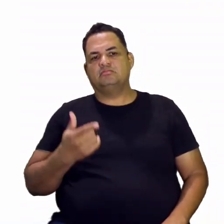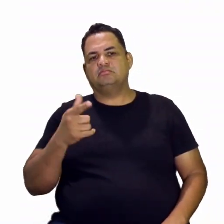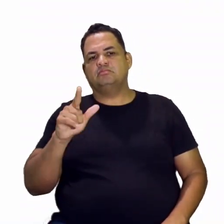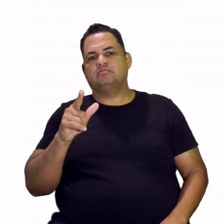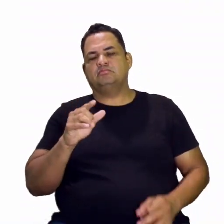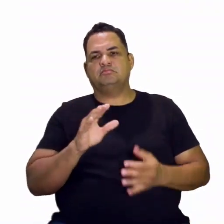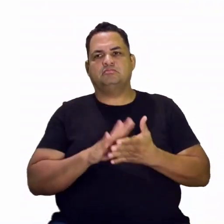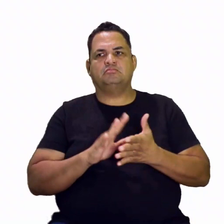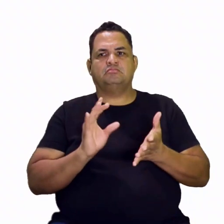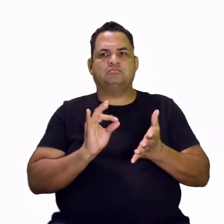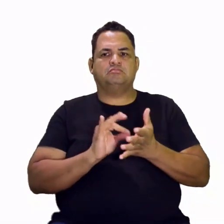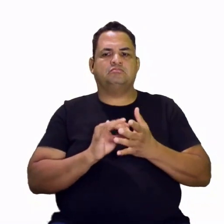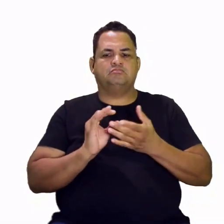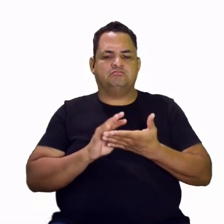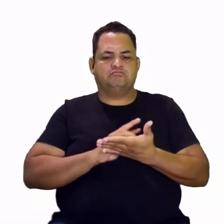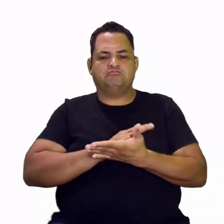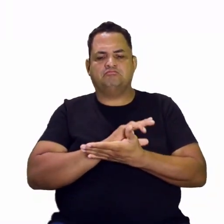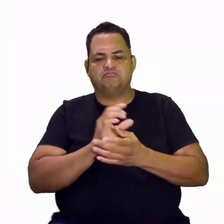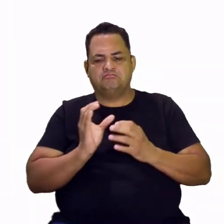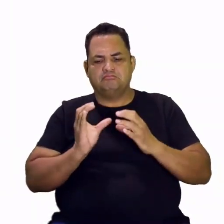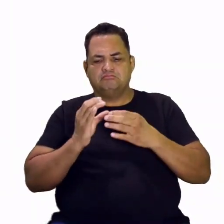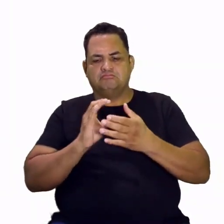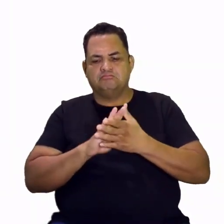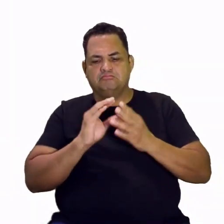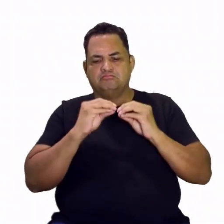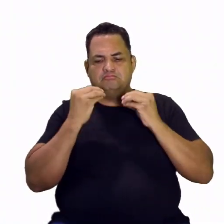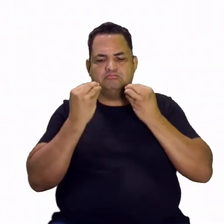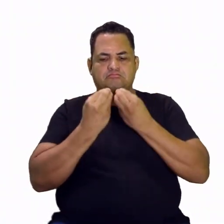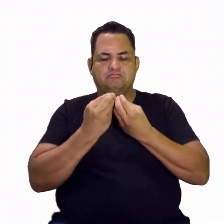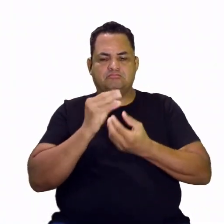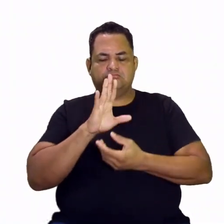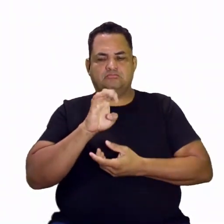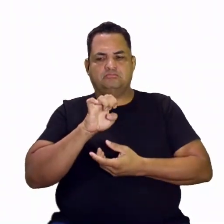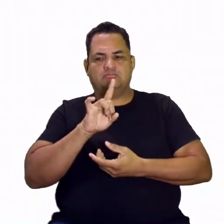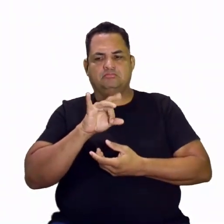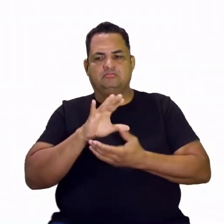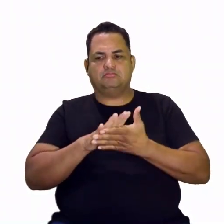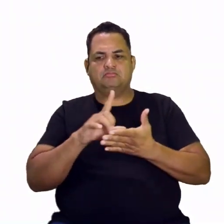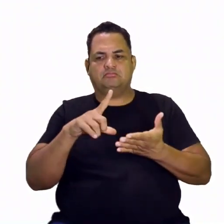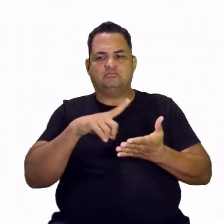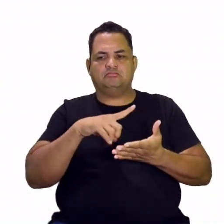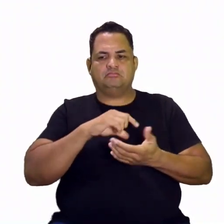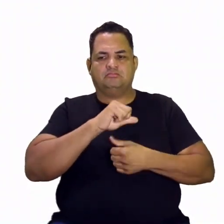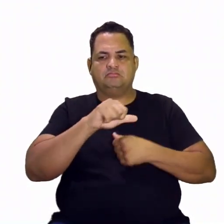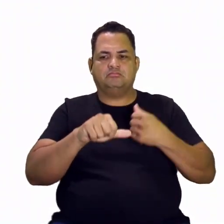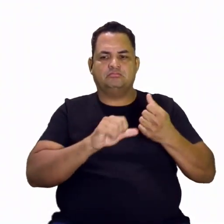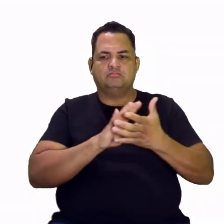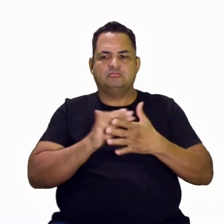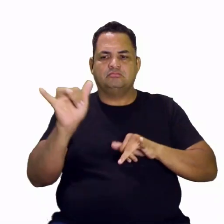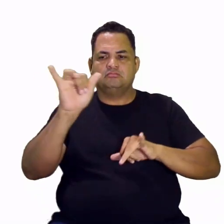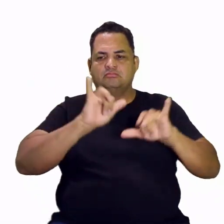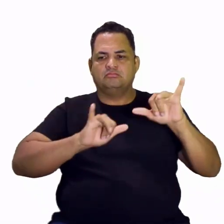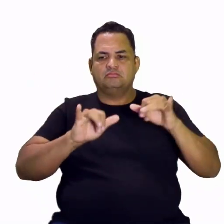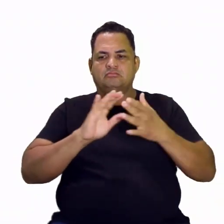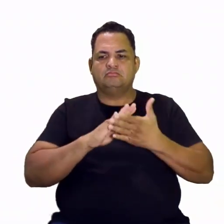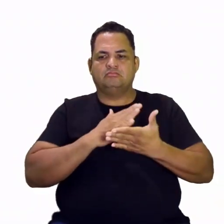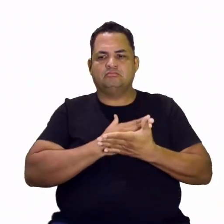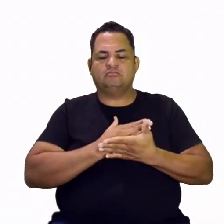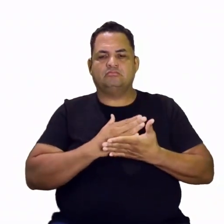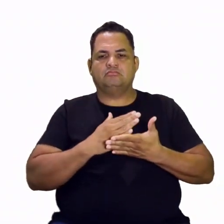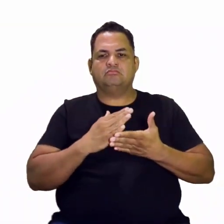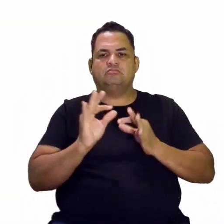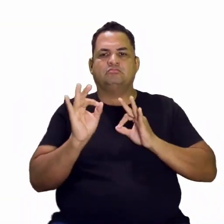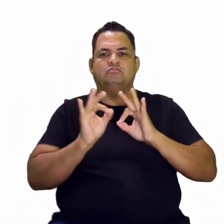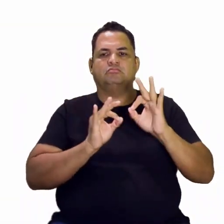eram realmente um aglomerado de substâncias orgânicas que estavam sofrendo alterações químicas para daí,